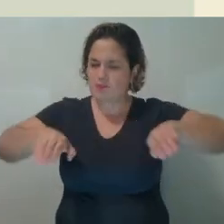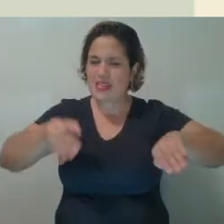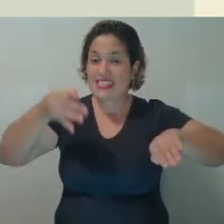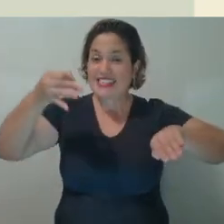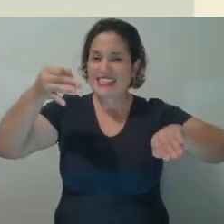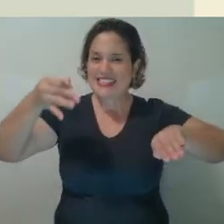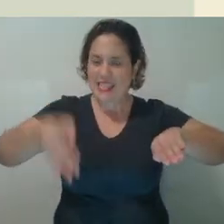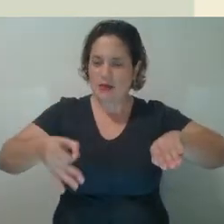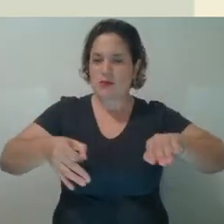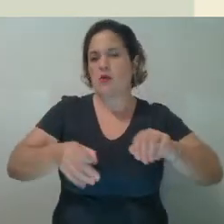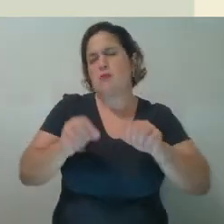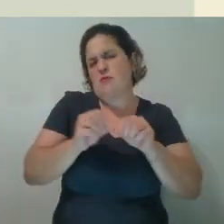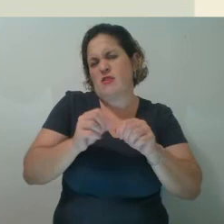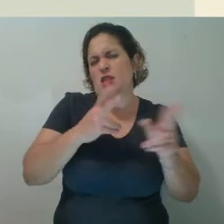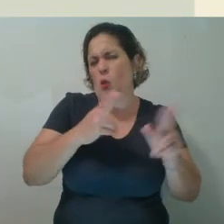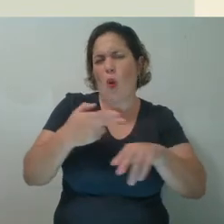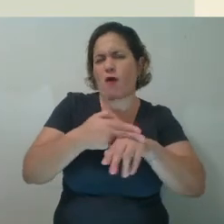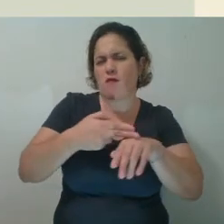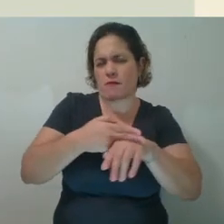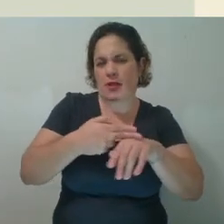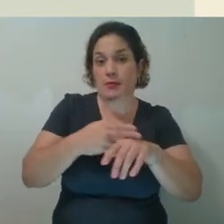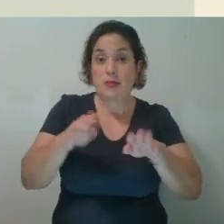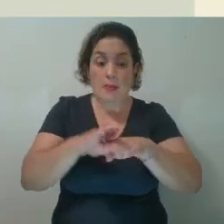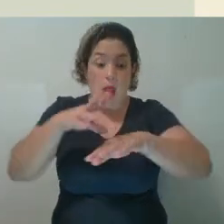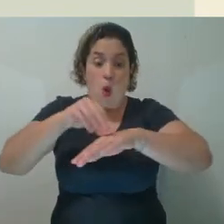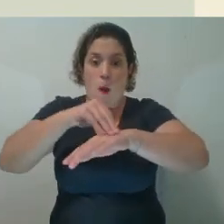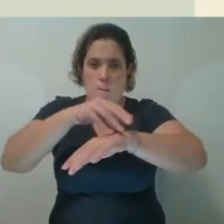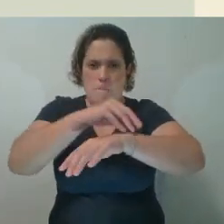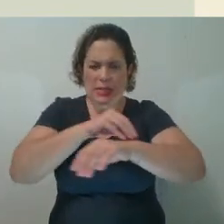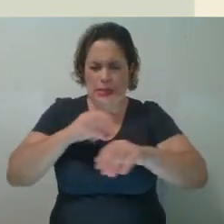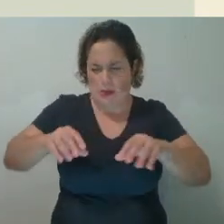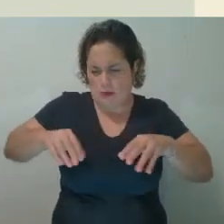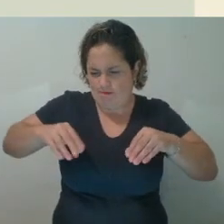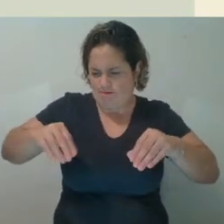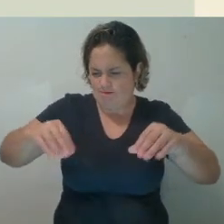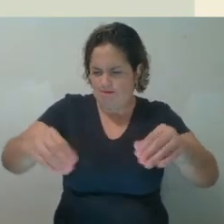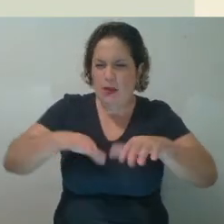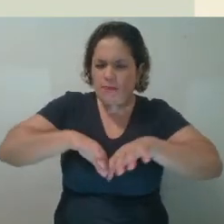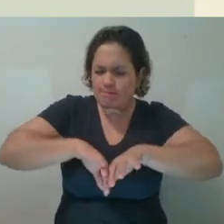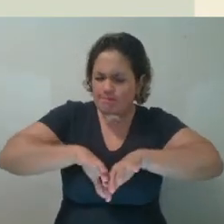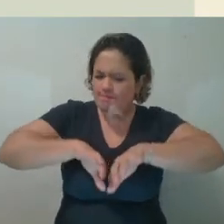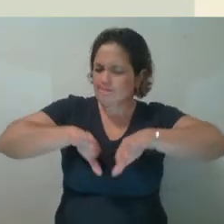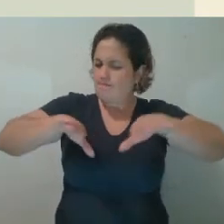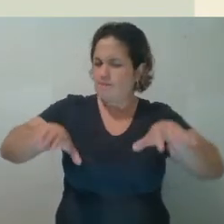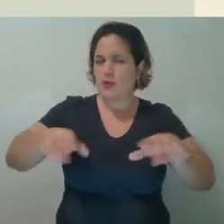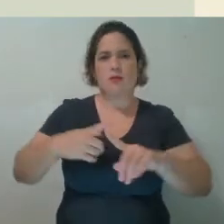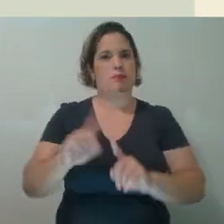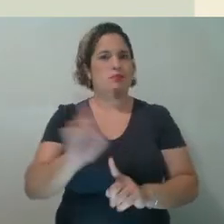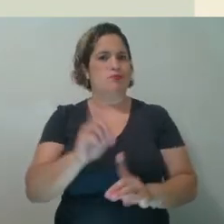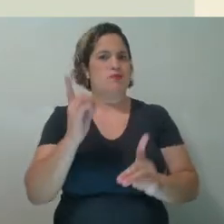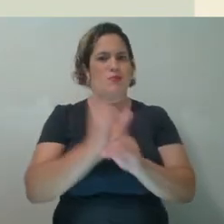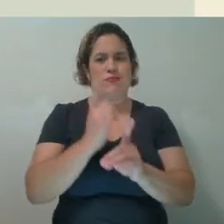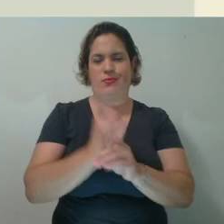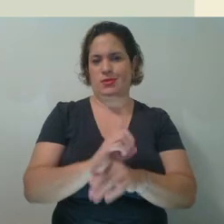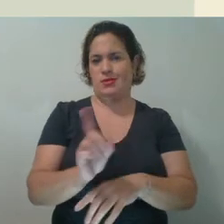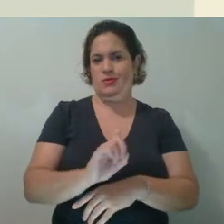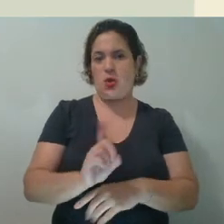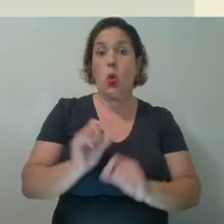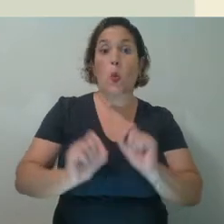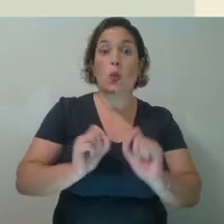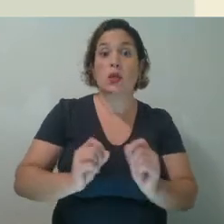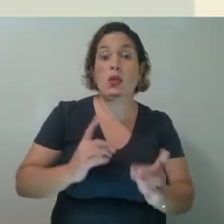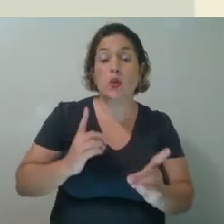uma faca, e os pelos desses bordos precisamente separados, o que não foi encontrado. Os